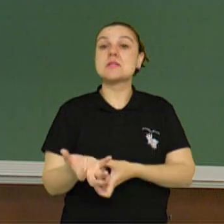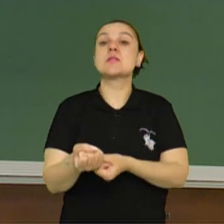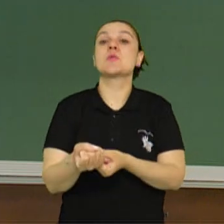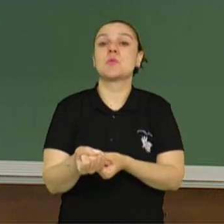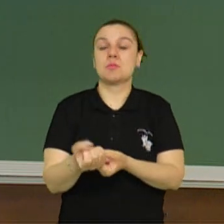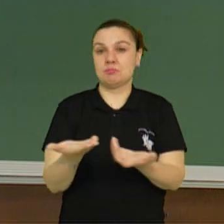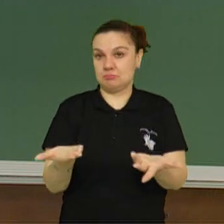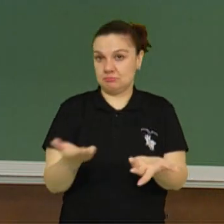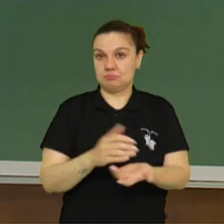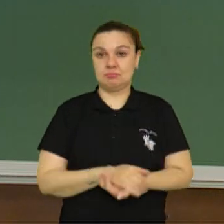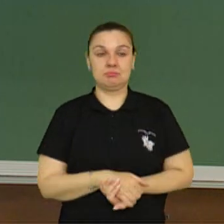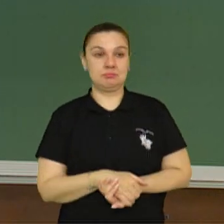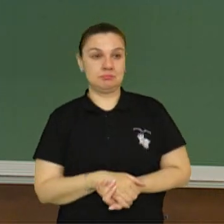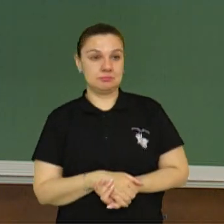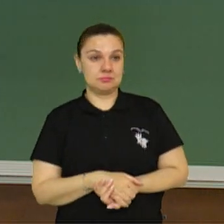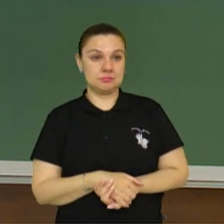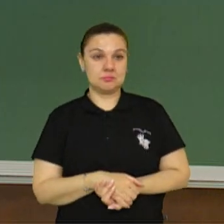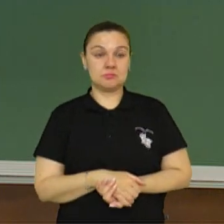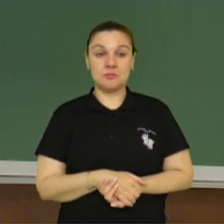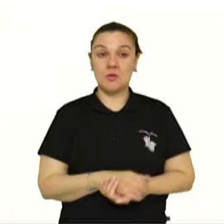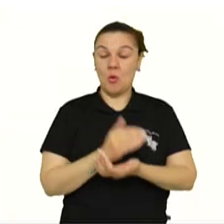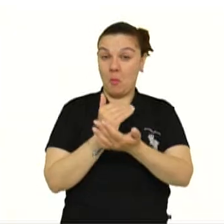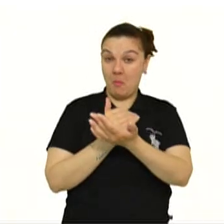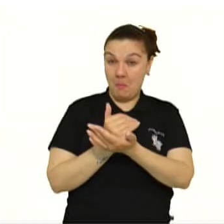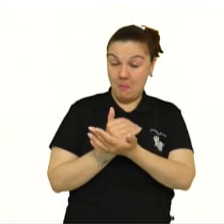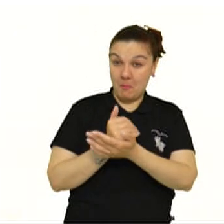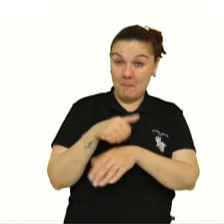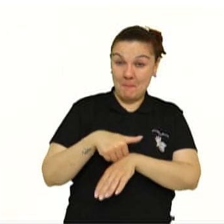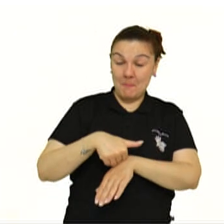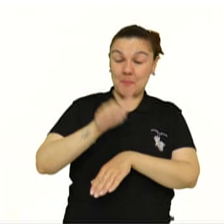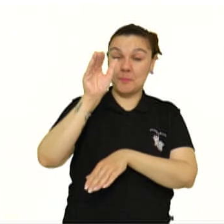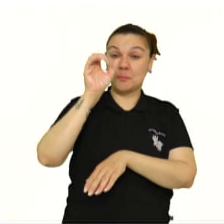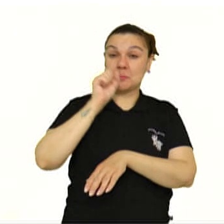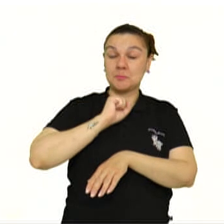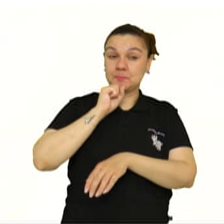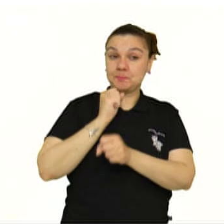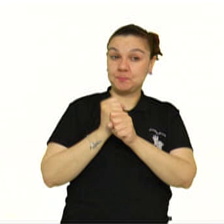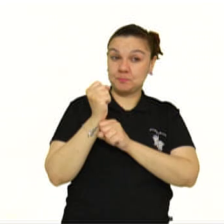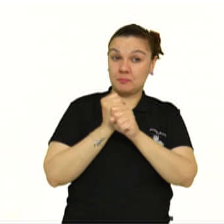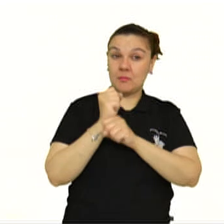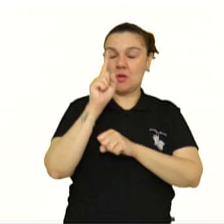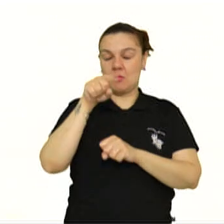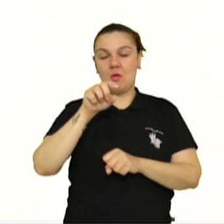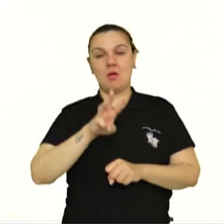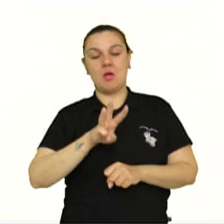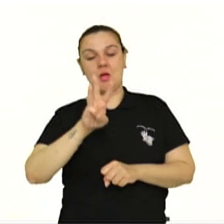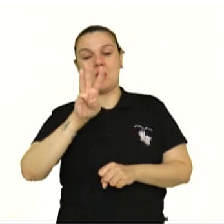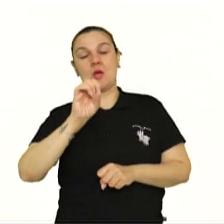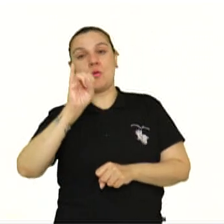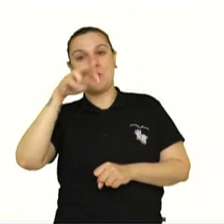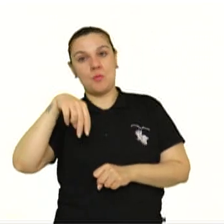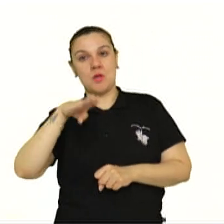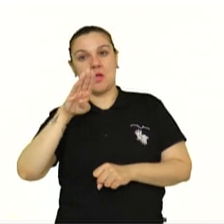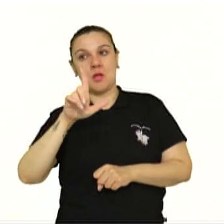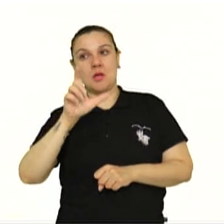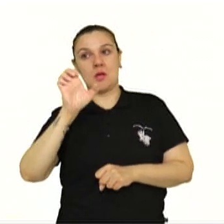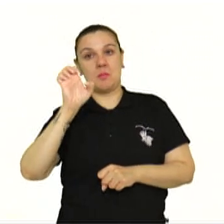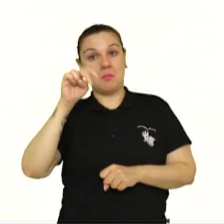ou receba. O torneio mais antigo de tênis é o de Wimbledon, que foi realizado pela primeira